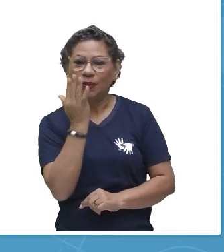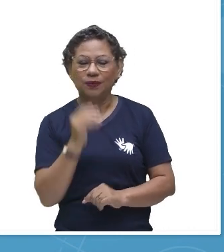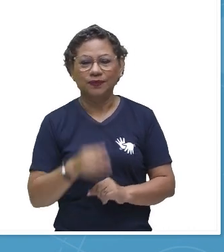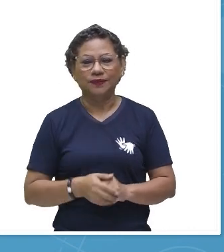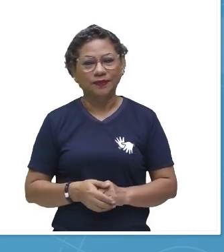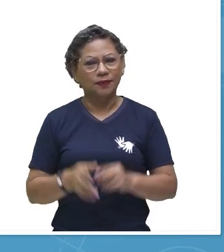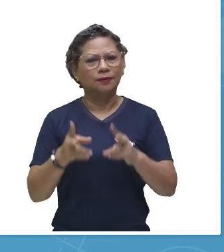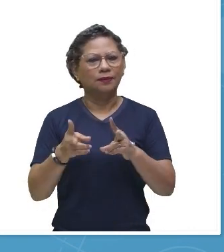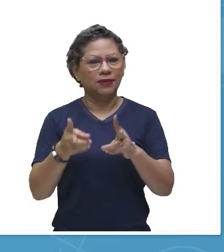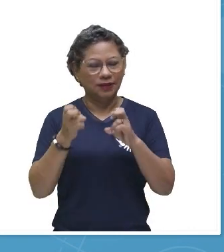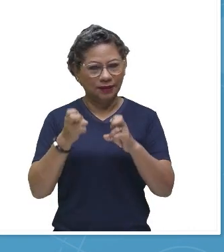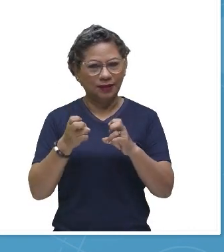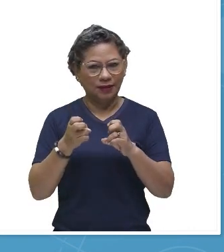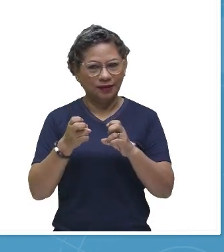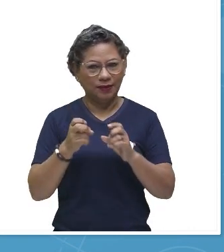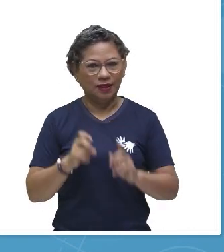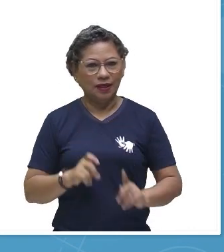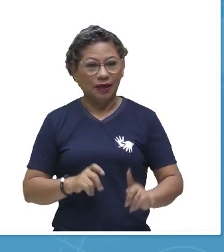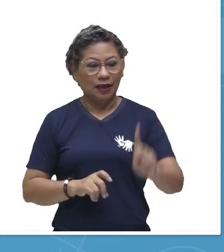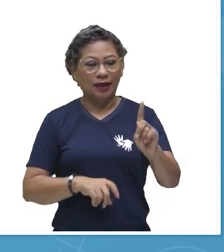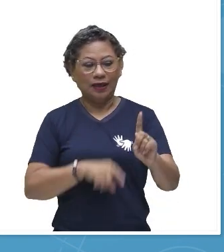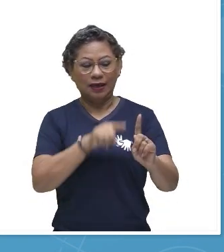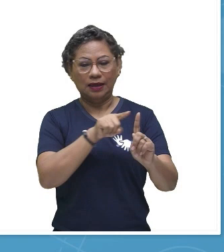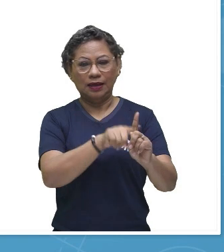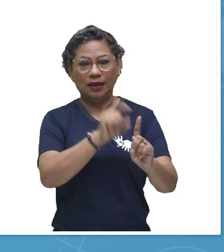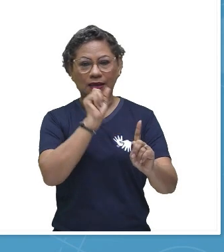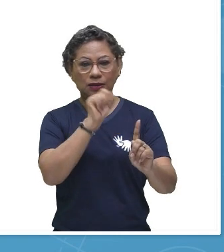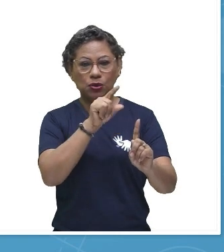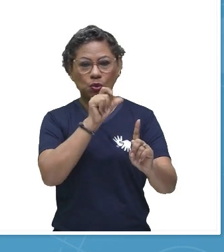deste lado, aqui da Laura,